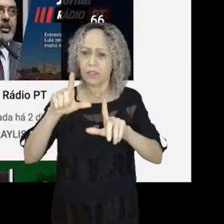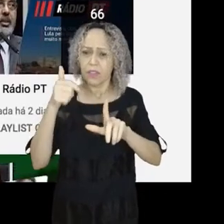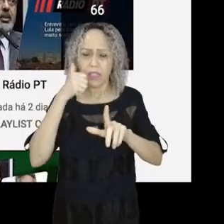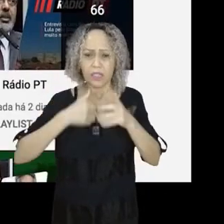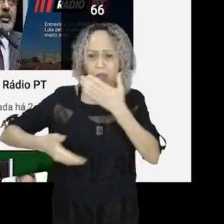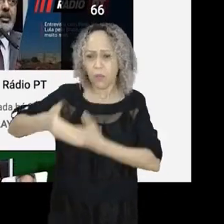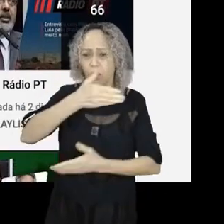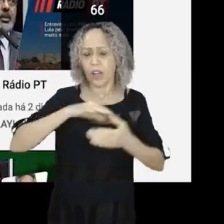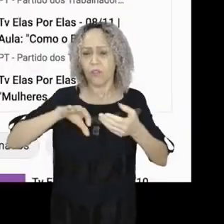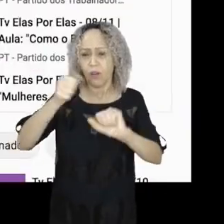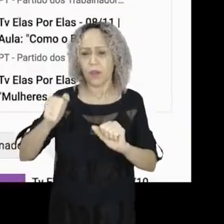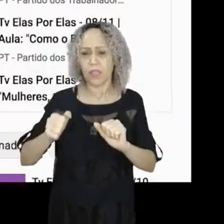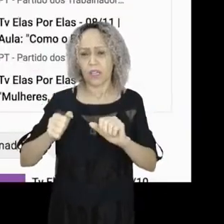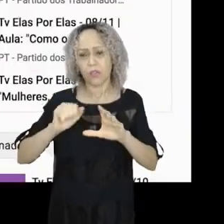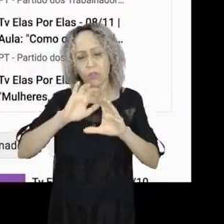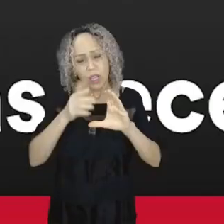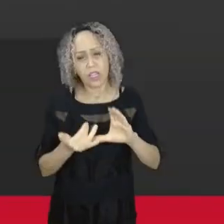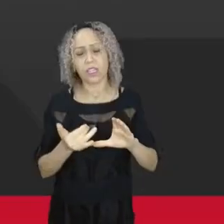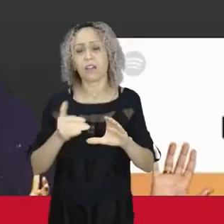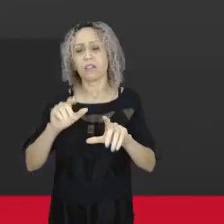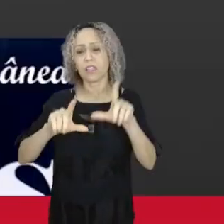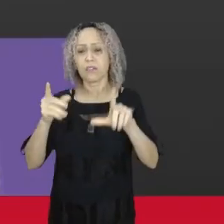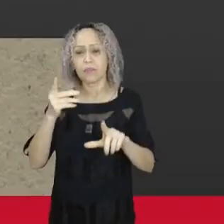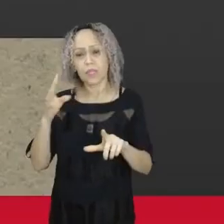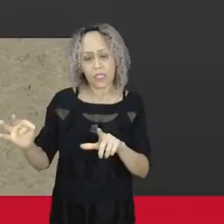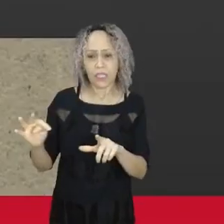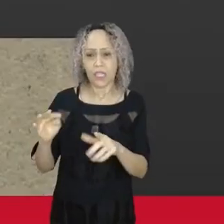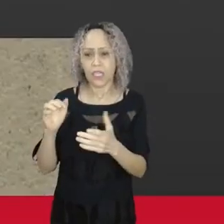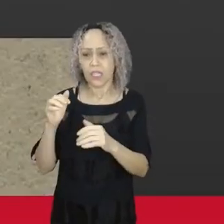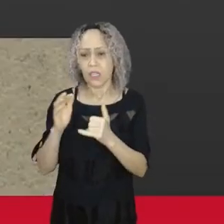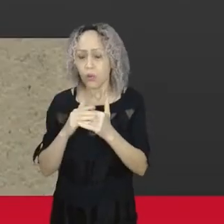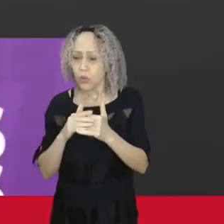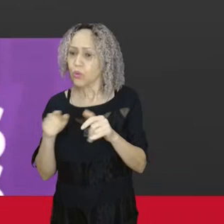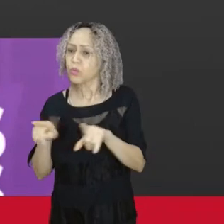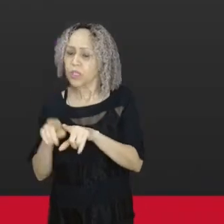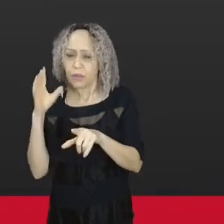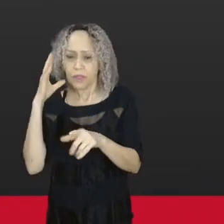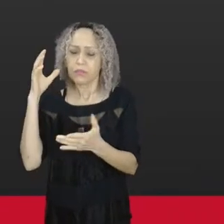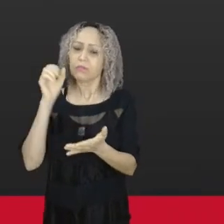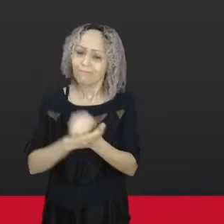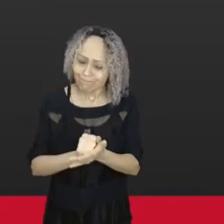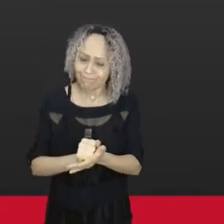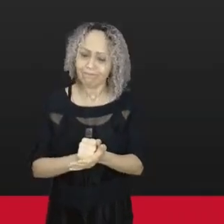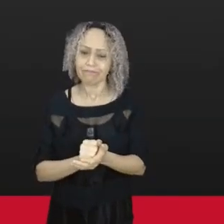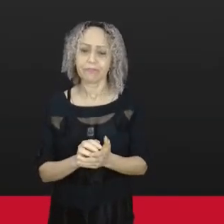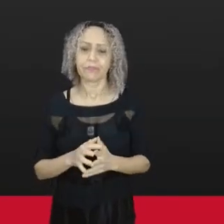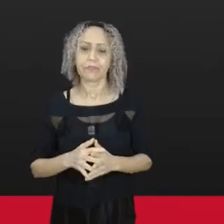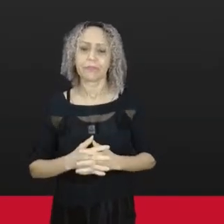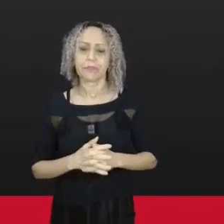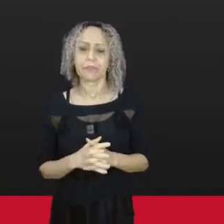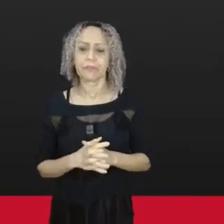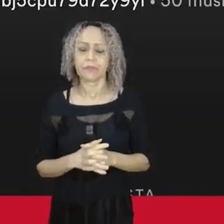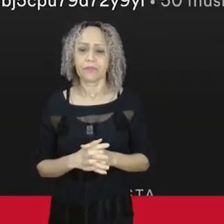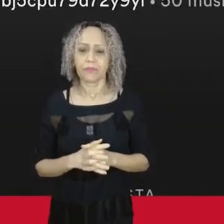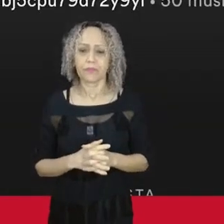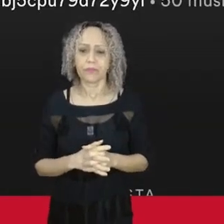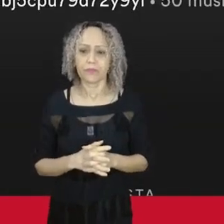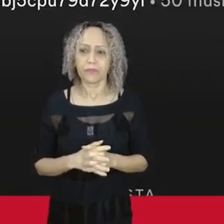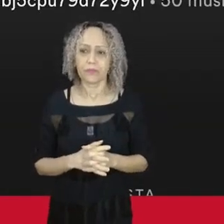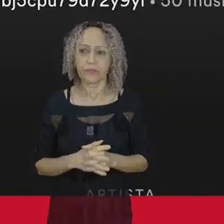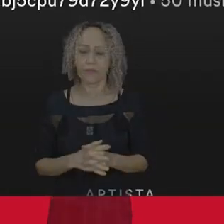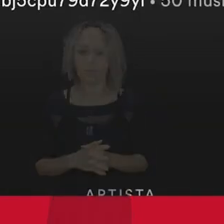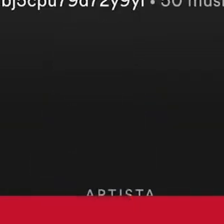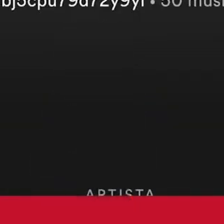Formação, no canal da TV PT no YouTube ou em formato de podcast no Spotify.